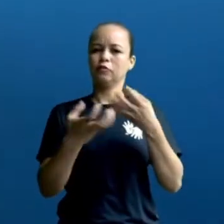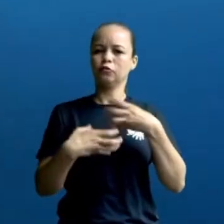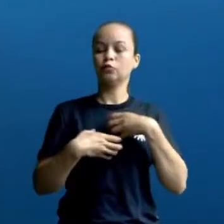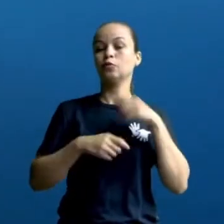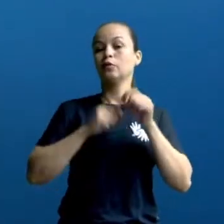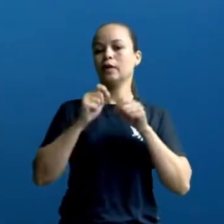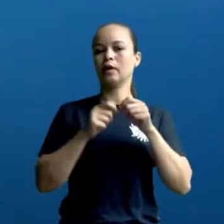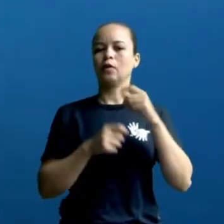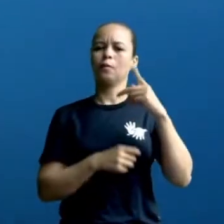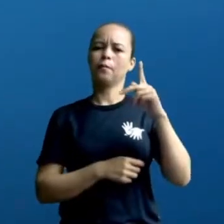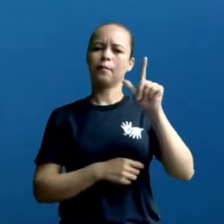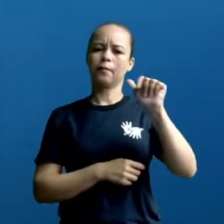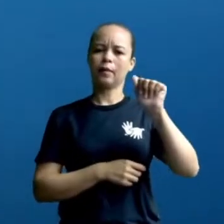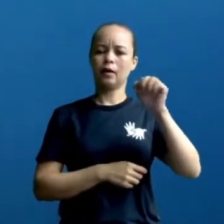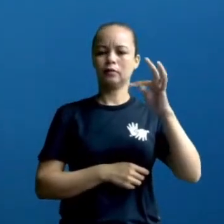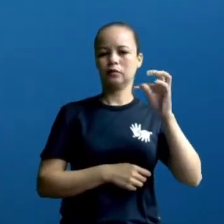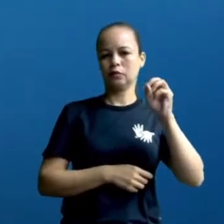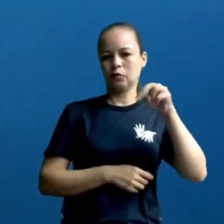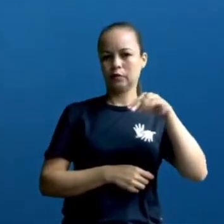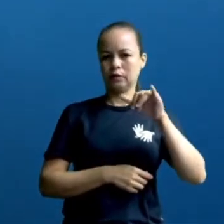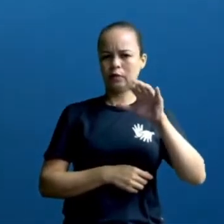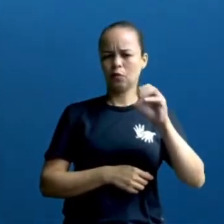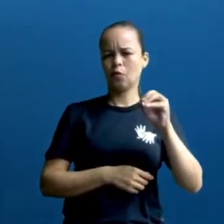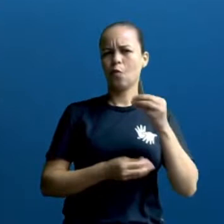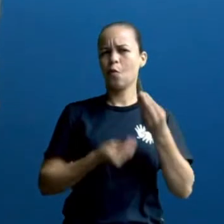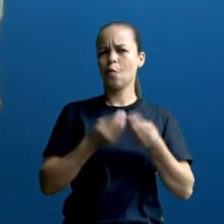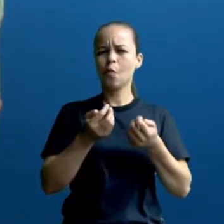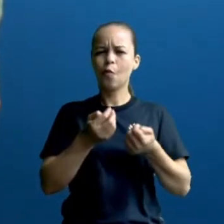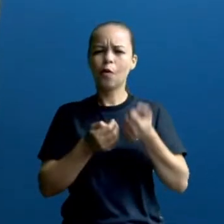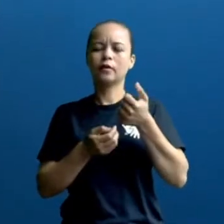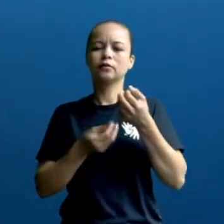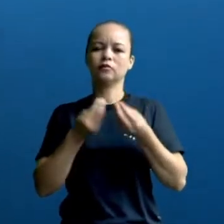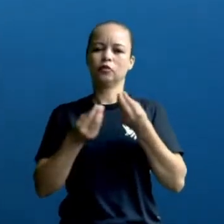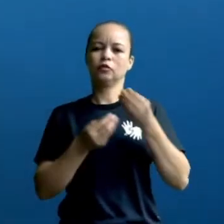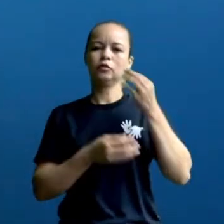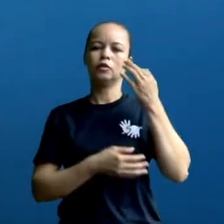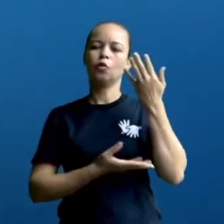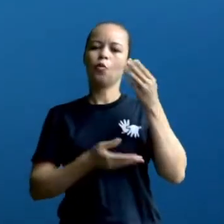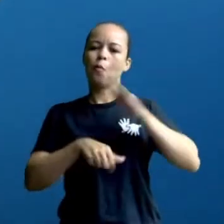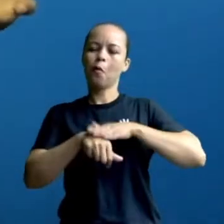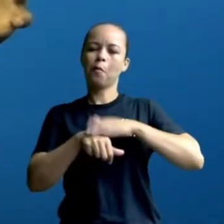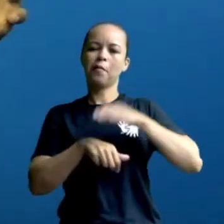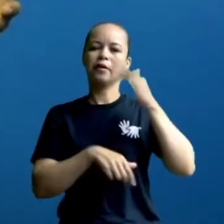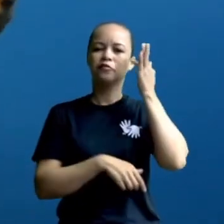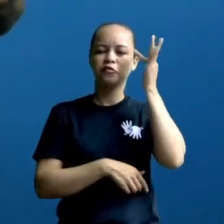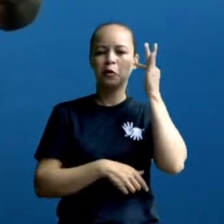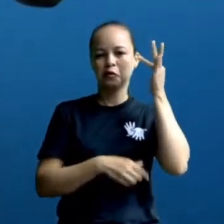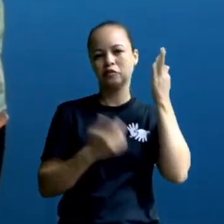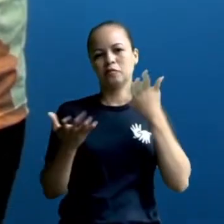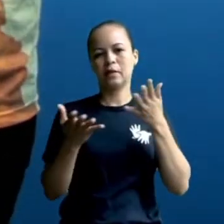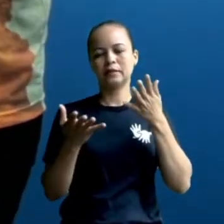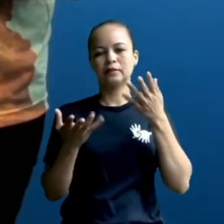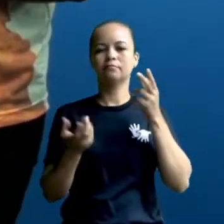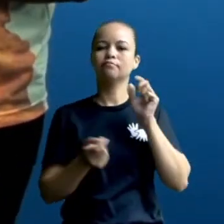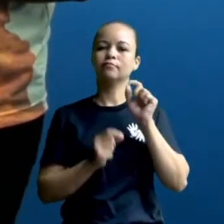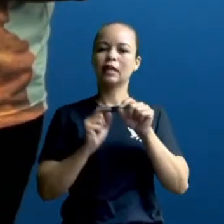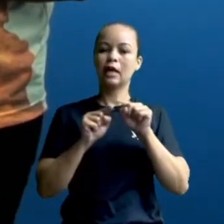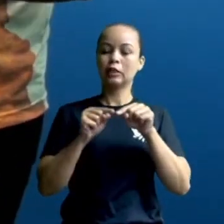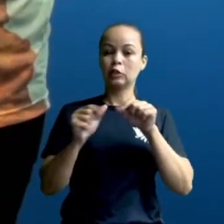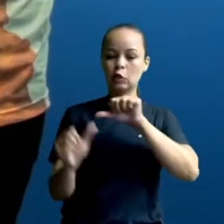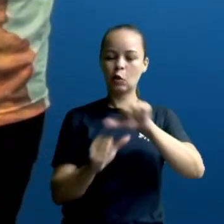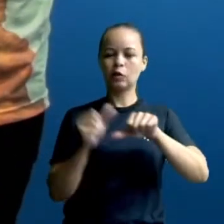platônico. Quase como se fosse um momento filosófico, mas atrelado a esse olhar biológico. Vê que coisa mais